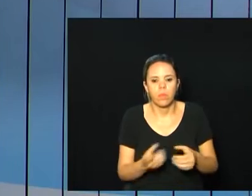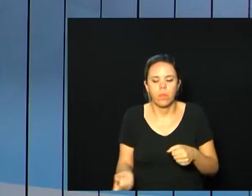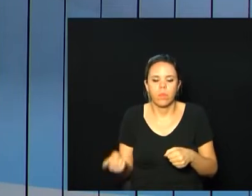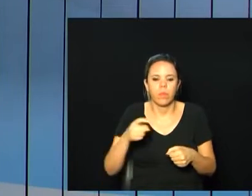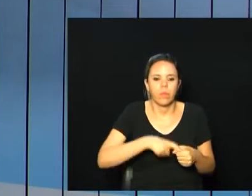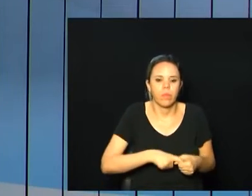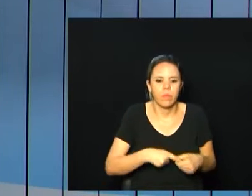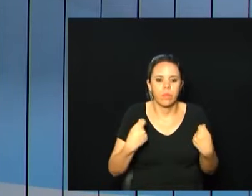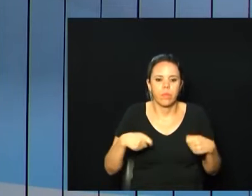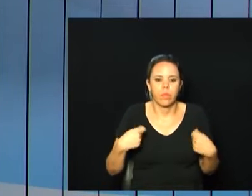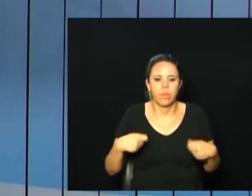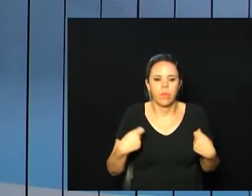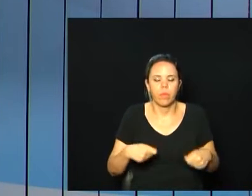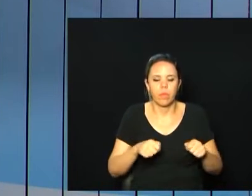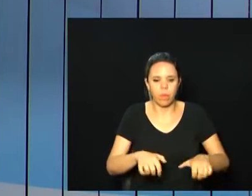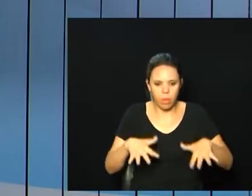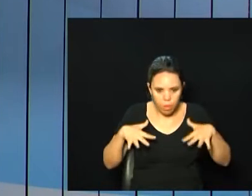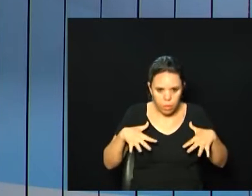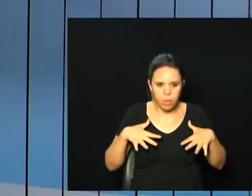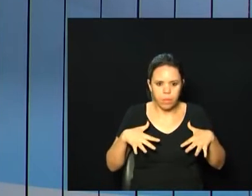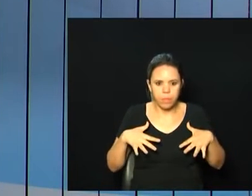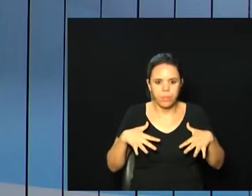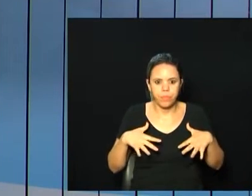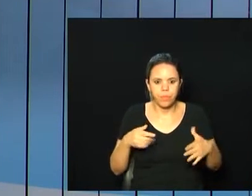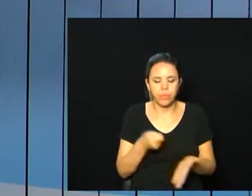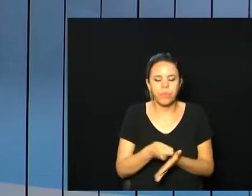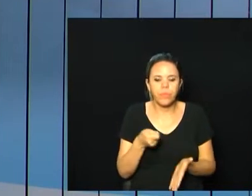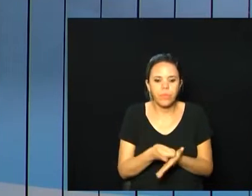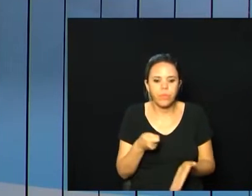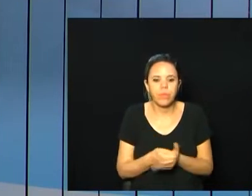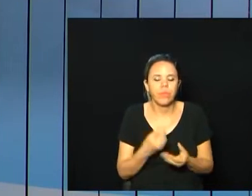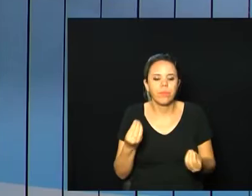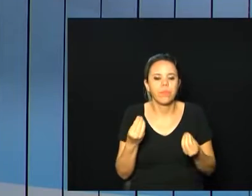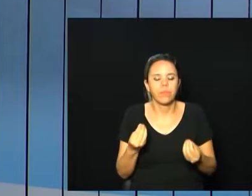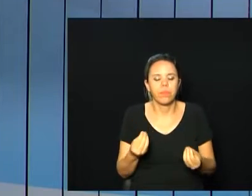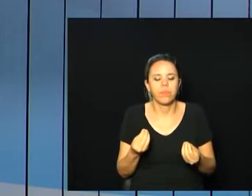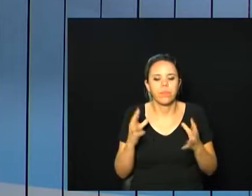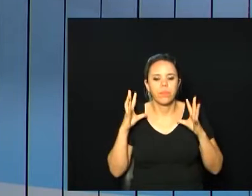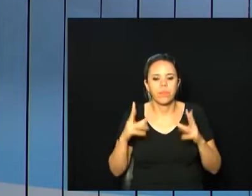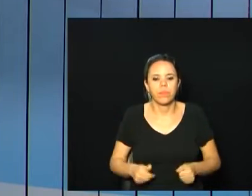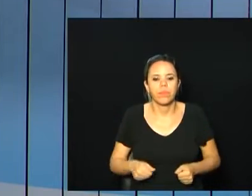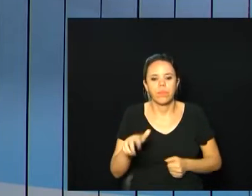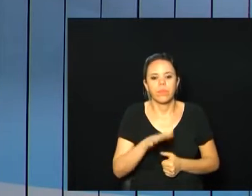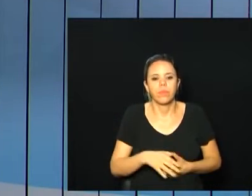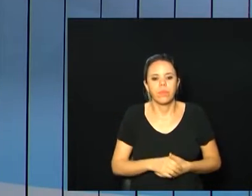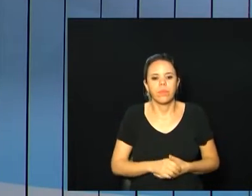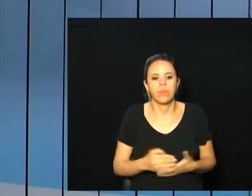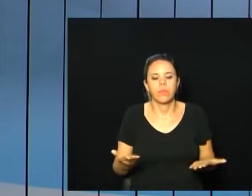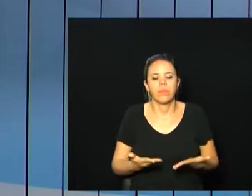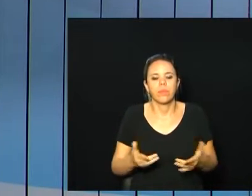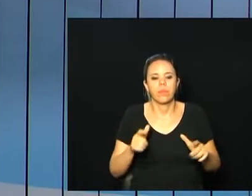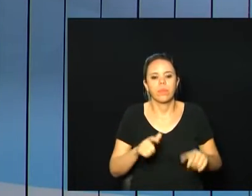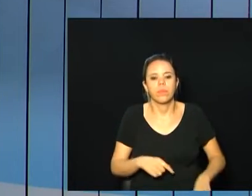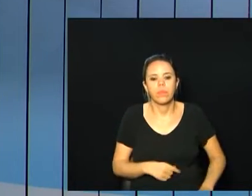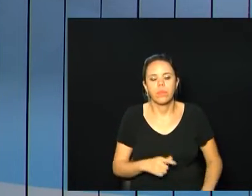retomando, precisam do público, um público que está mais exigente. Como manter a higiene geral, né? Hoje a gente vai em um